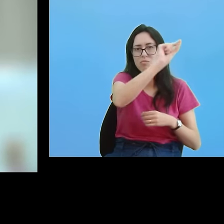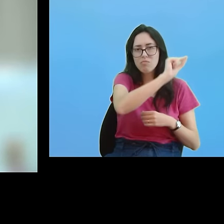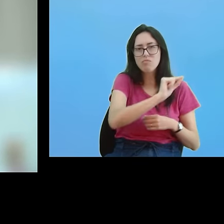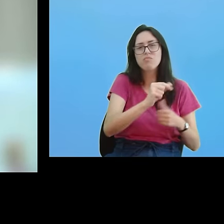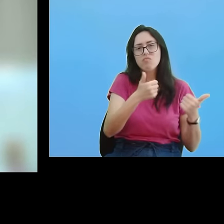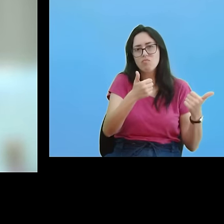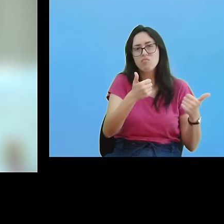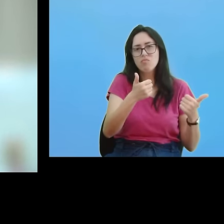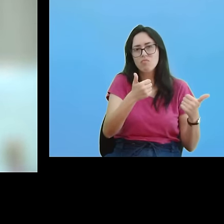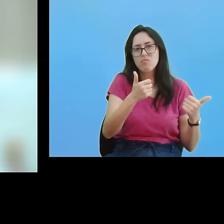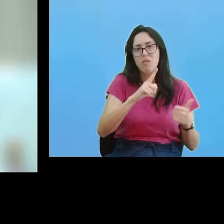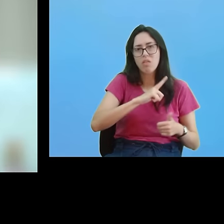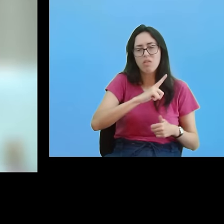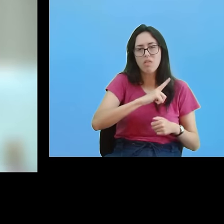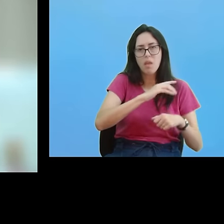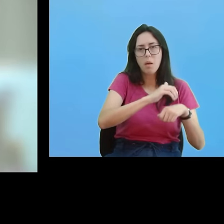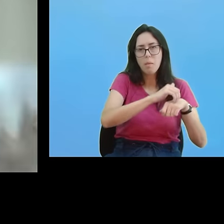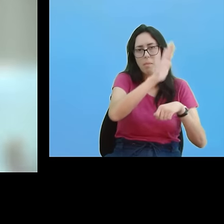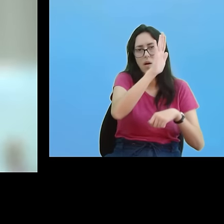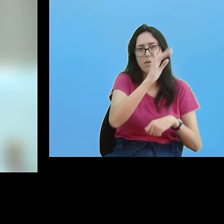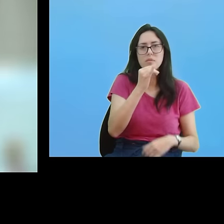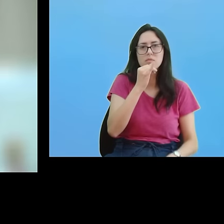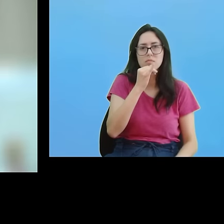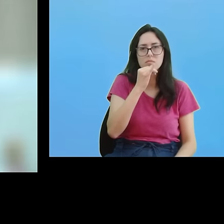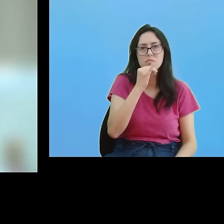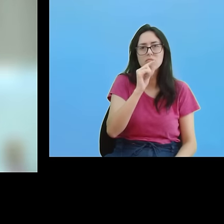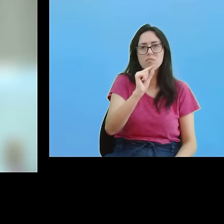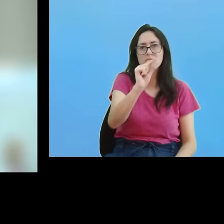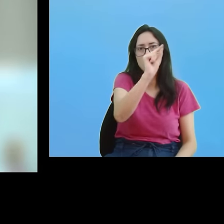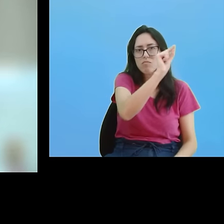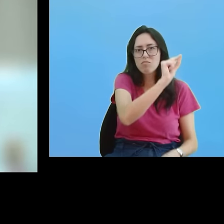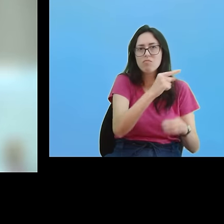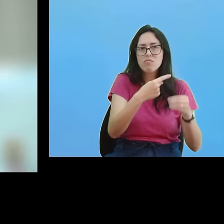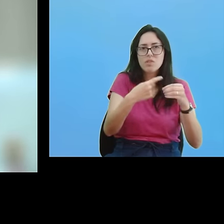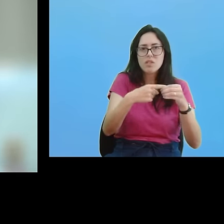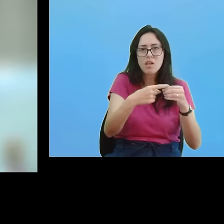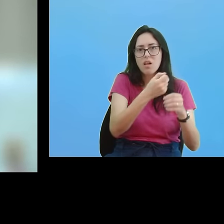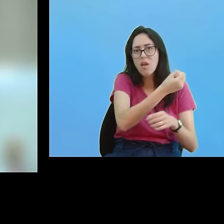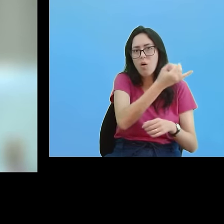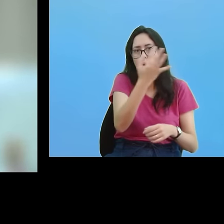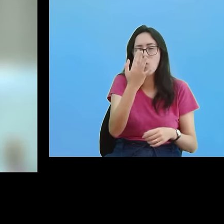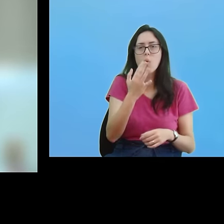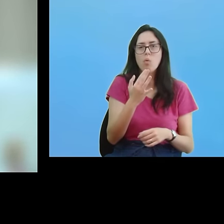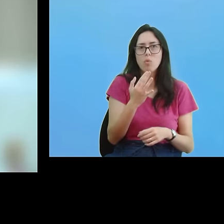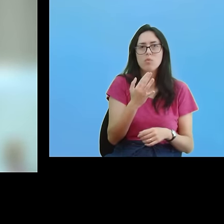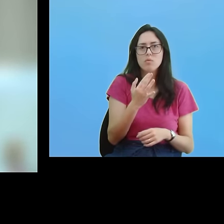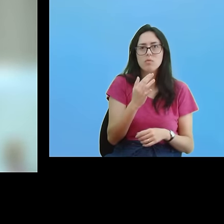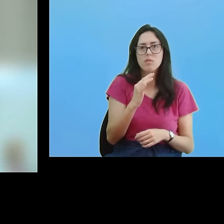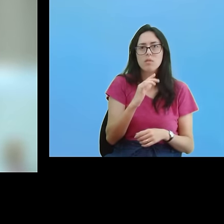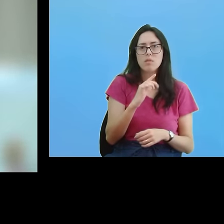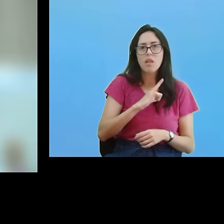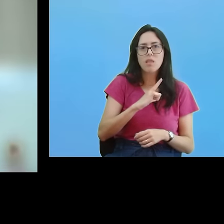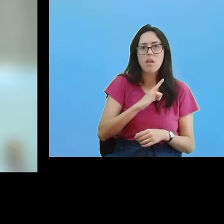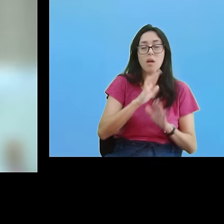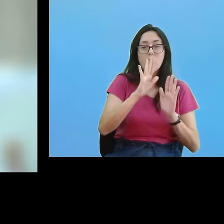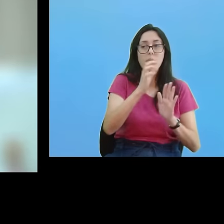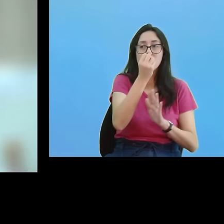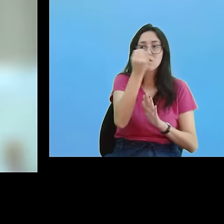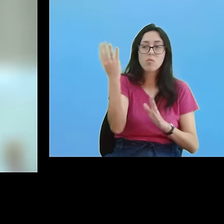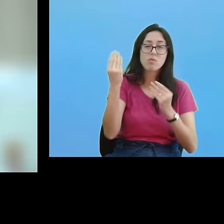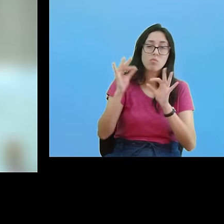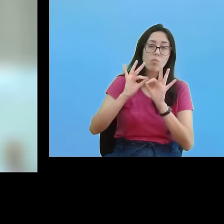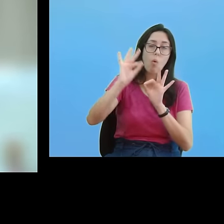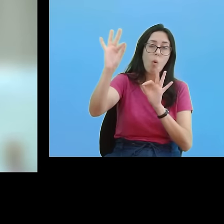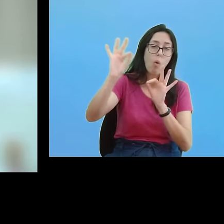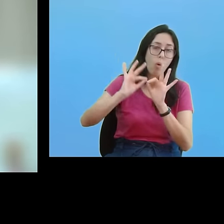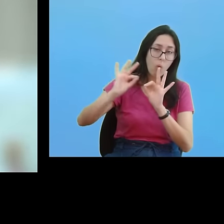ainda são um pouco maiores, né? Como na Dorina no Rio, na Laramara, né? Mas São Paulo, Rio, são eixos muito distantes aqui da gente.